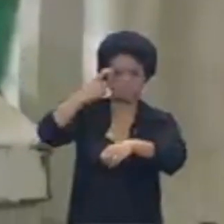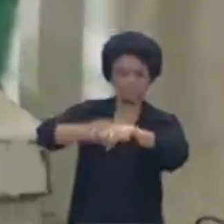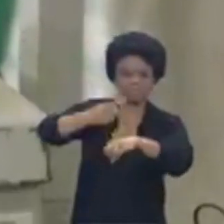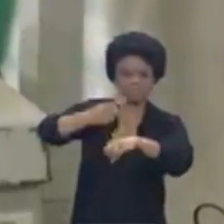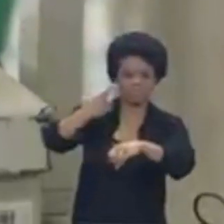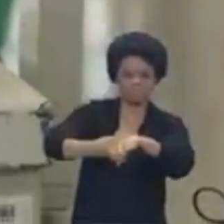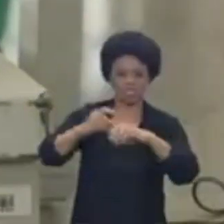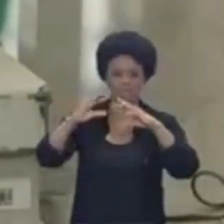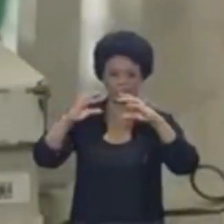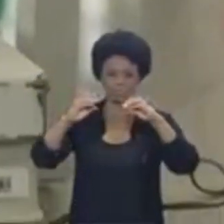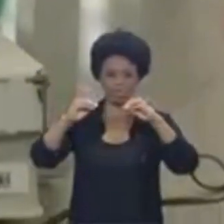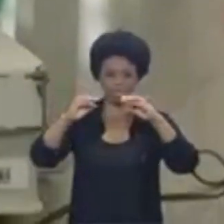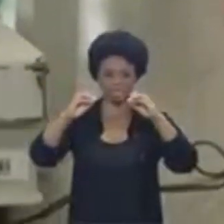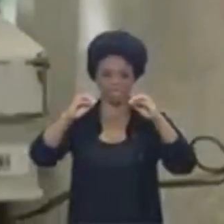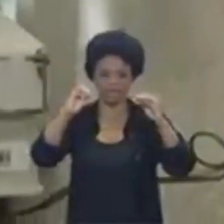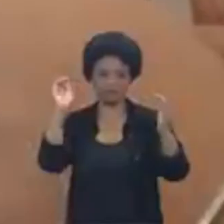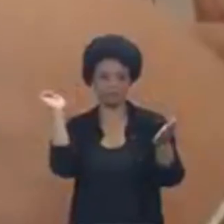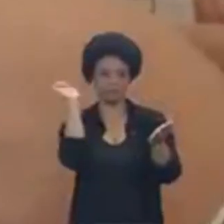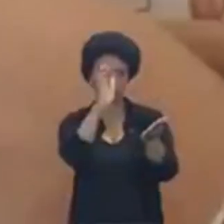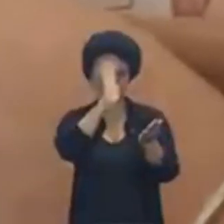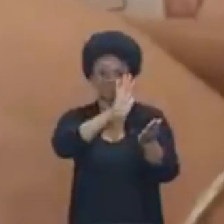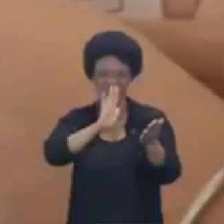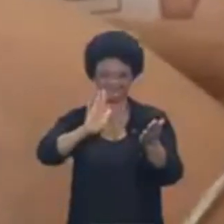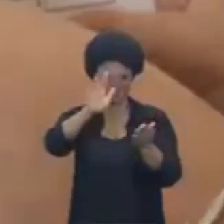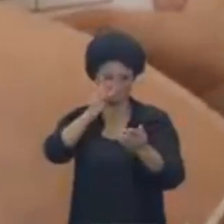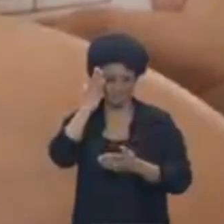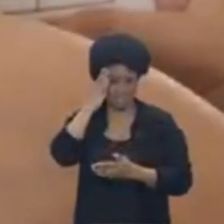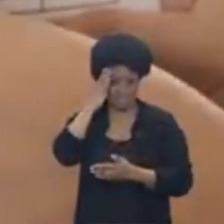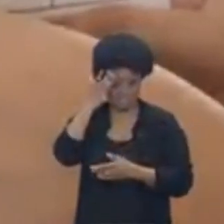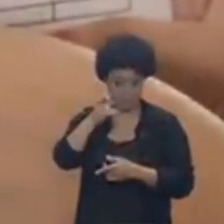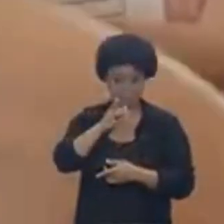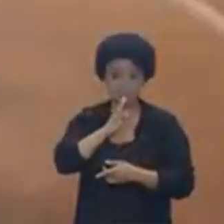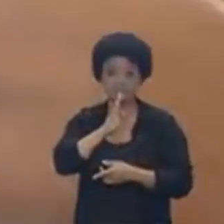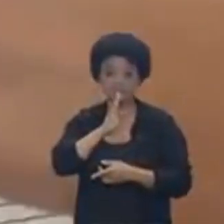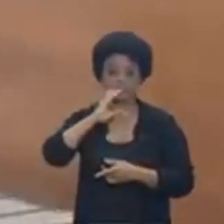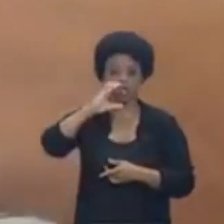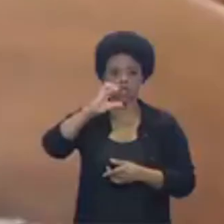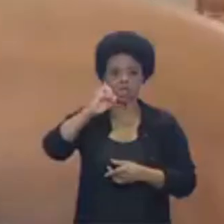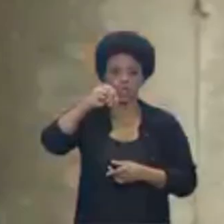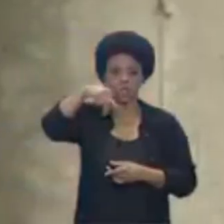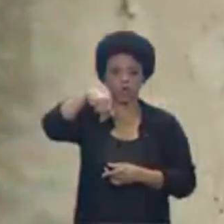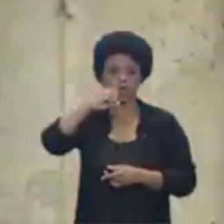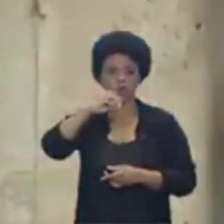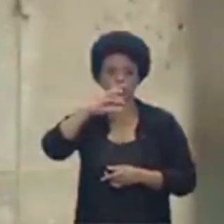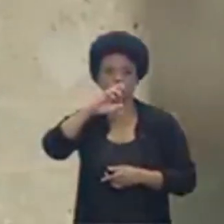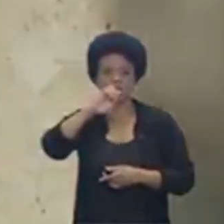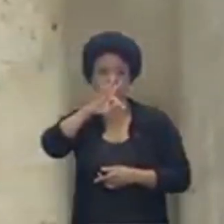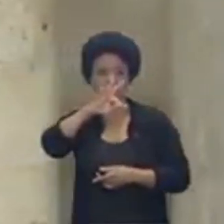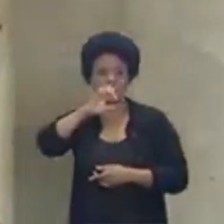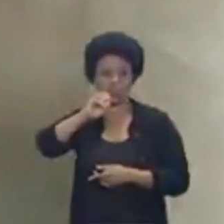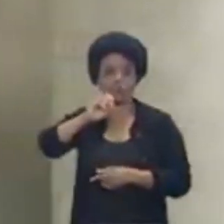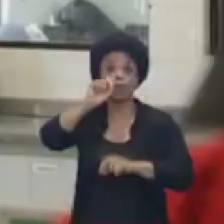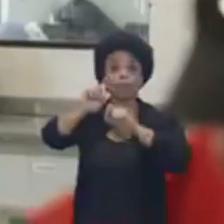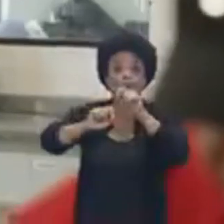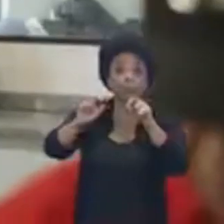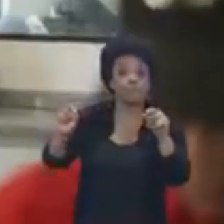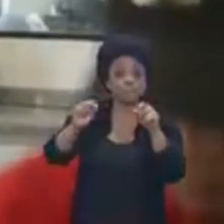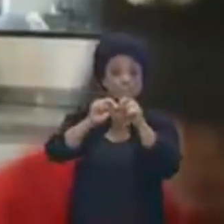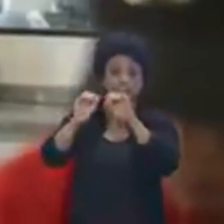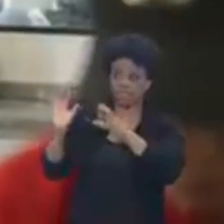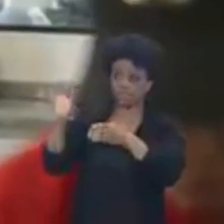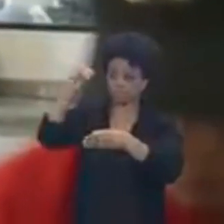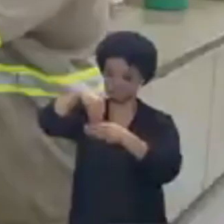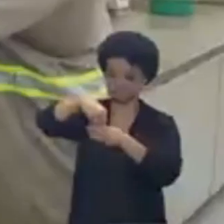as características de cada produto sejam identificadas para depois desenvolver o produto final, que é o concreto.